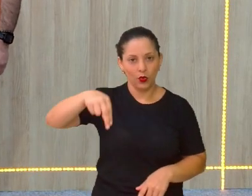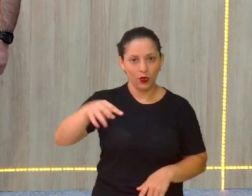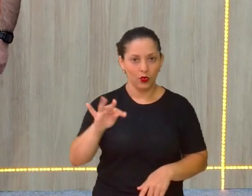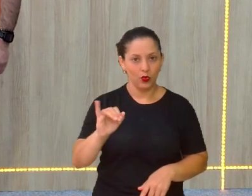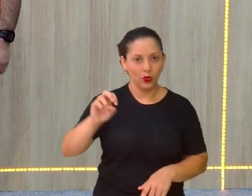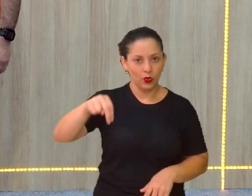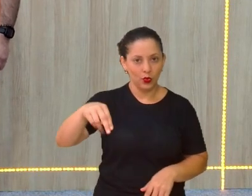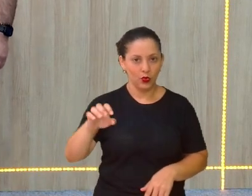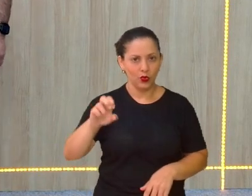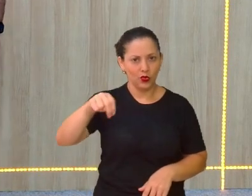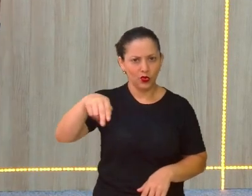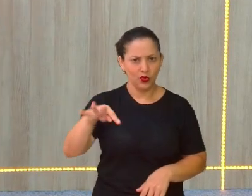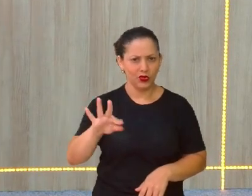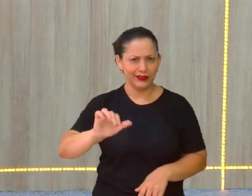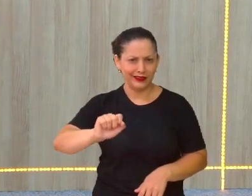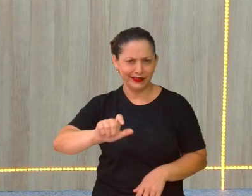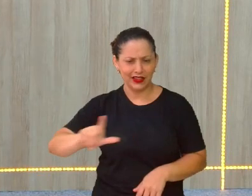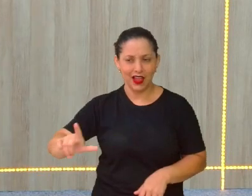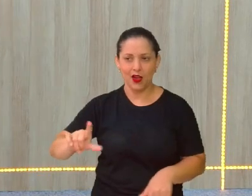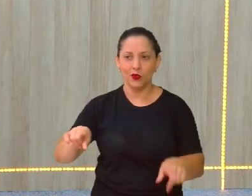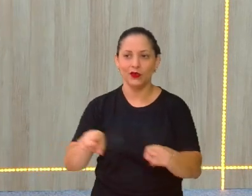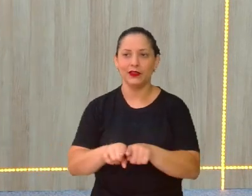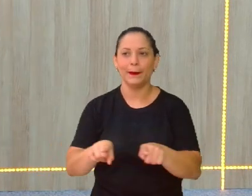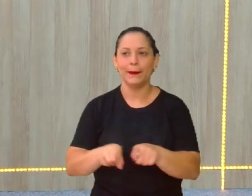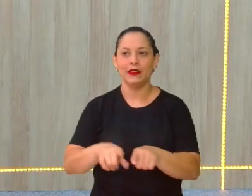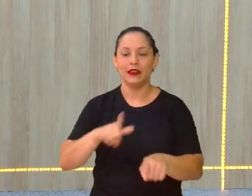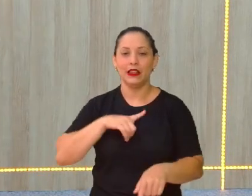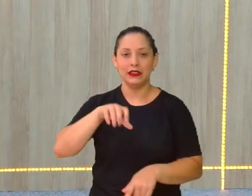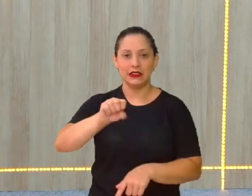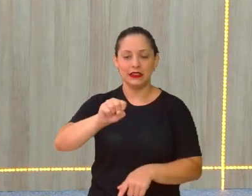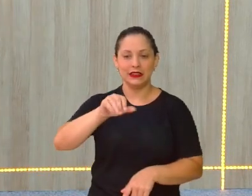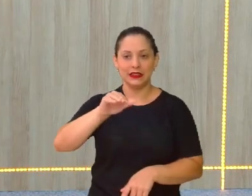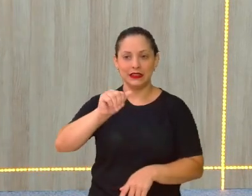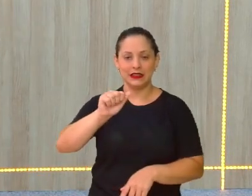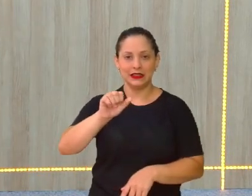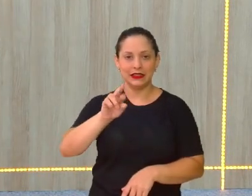Córcega e Sicília, né? Então aqui a gente tem a ilha da Sicília, né?